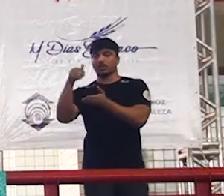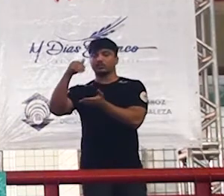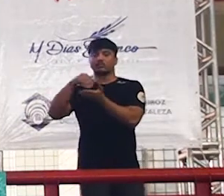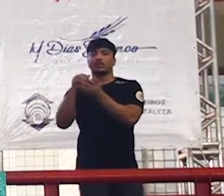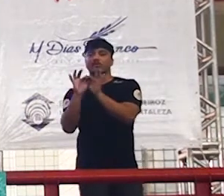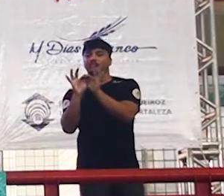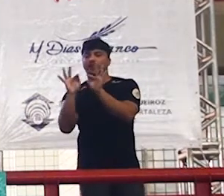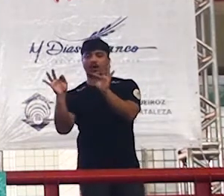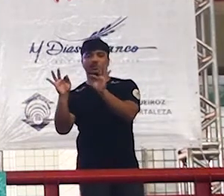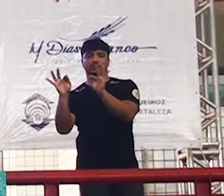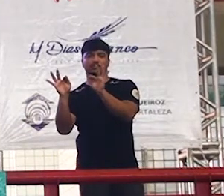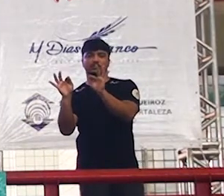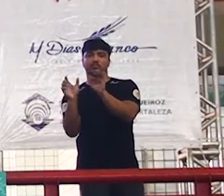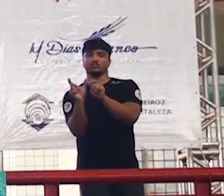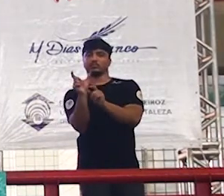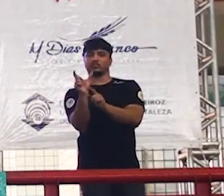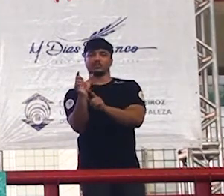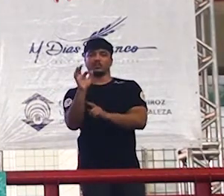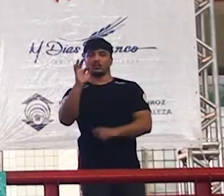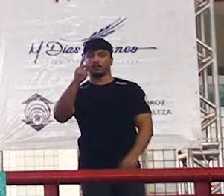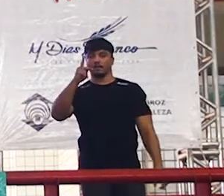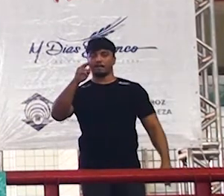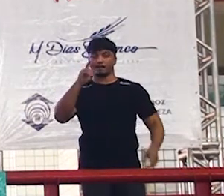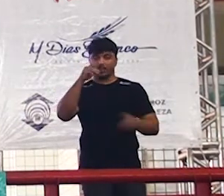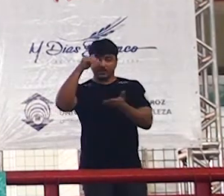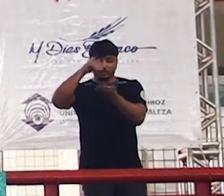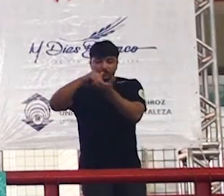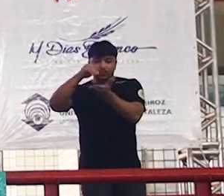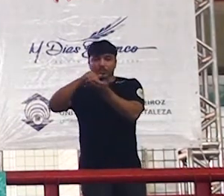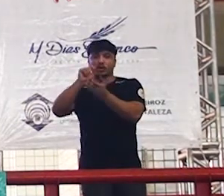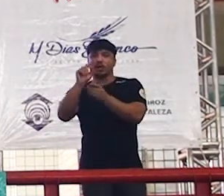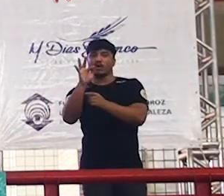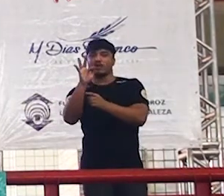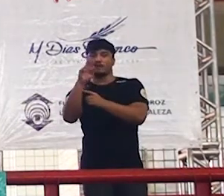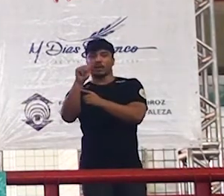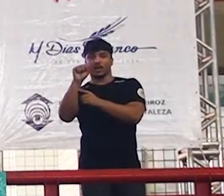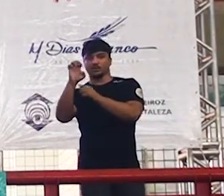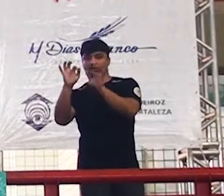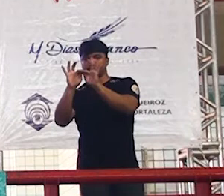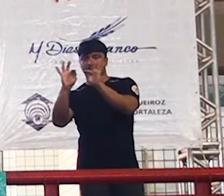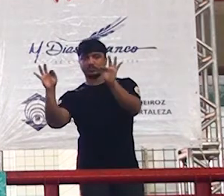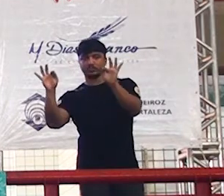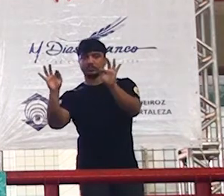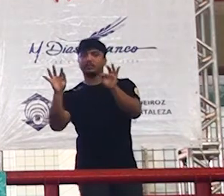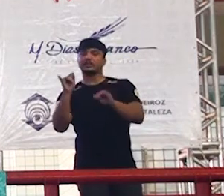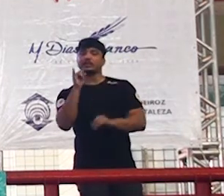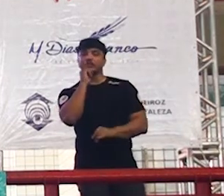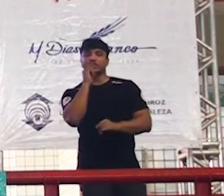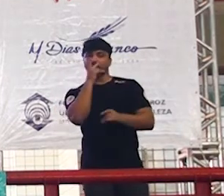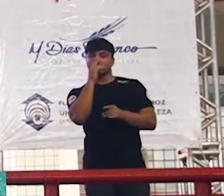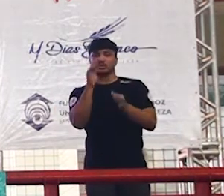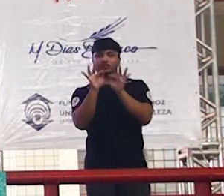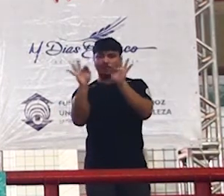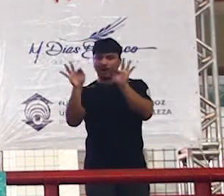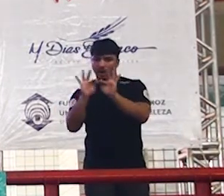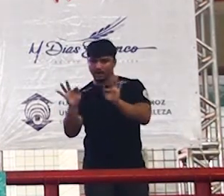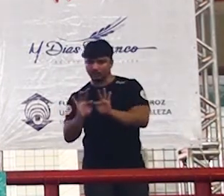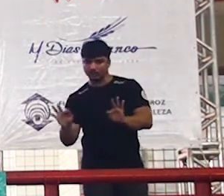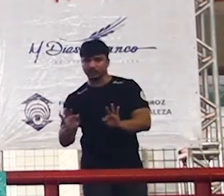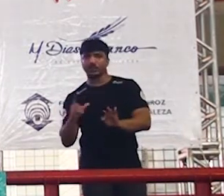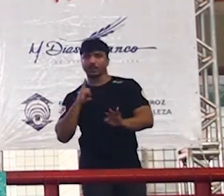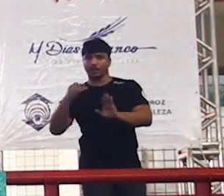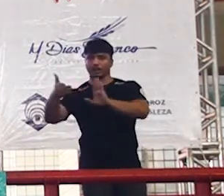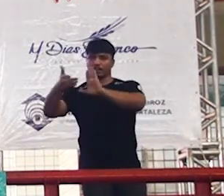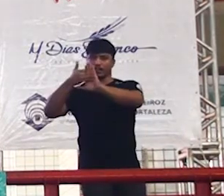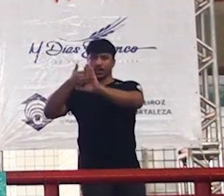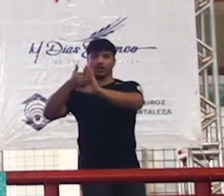a frase. Todo texto cuja unidade mínima é a frase, e que um aglomerado de frases forma um